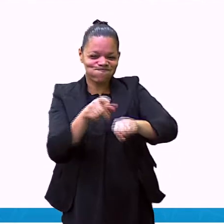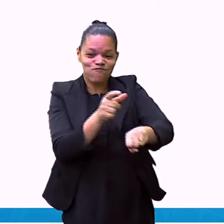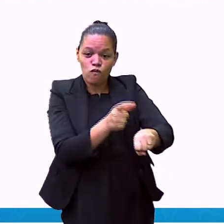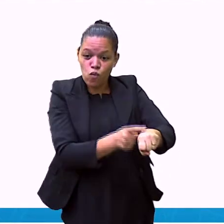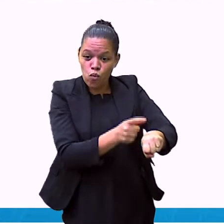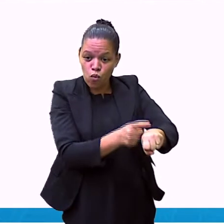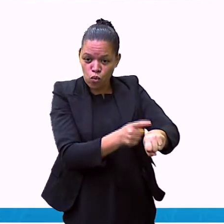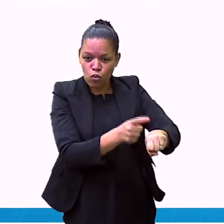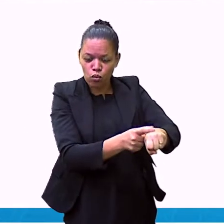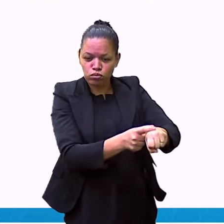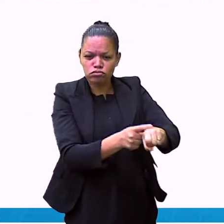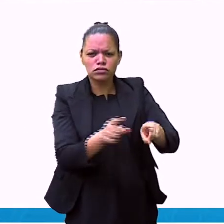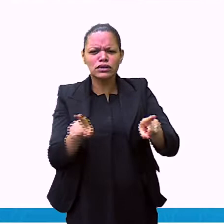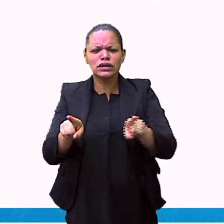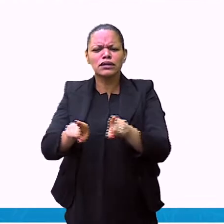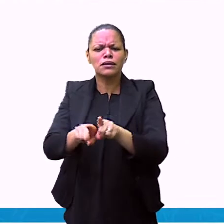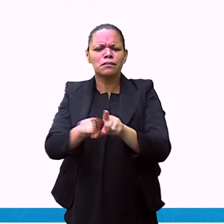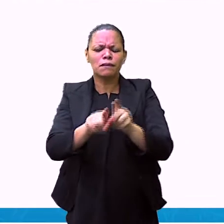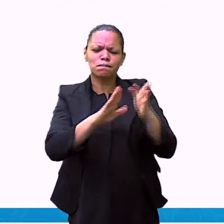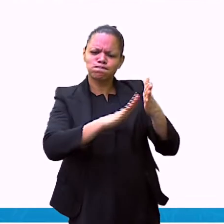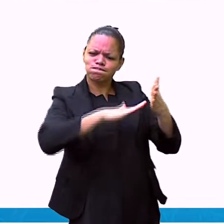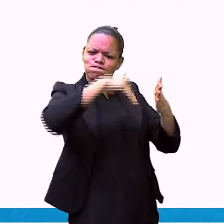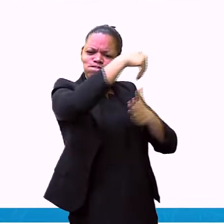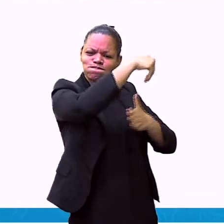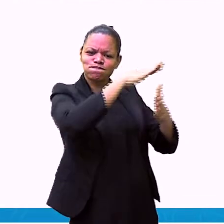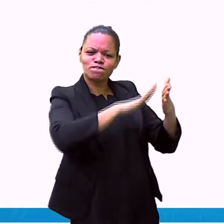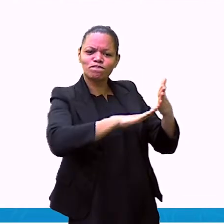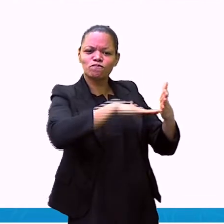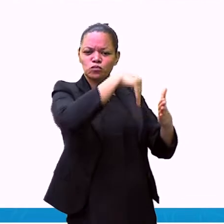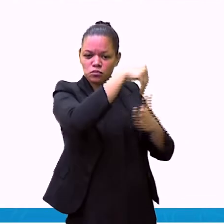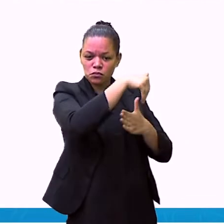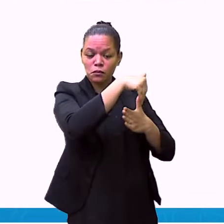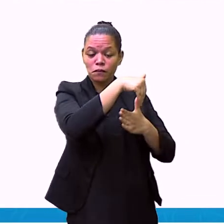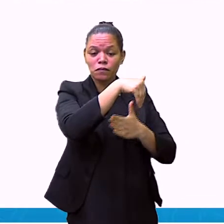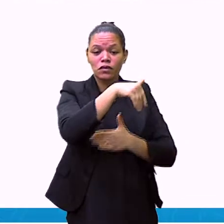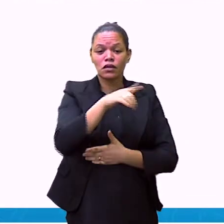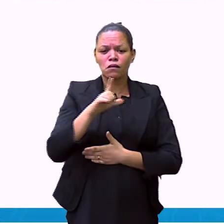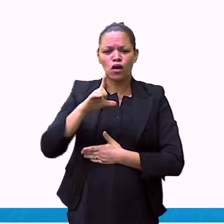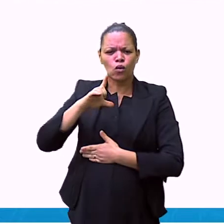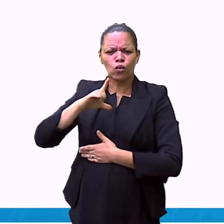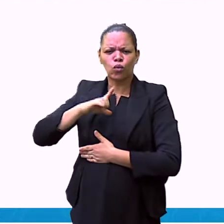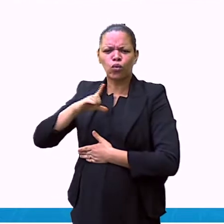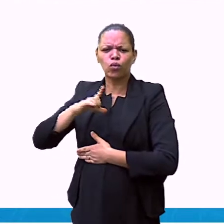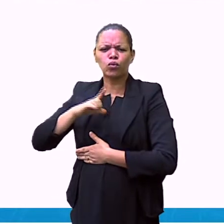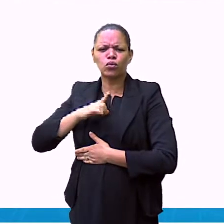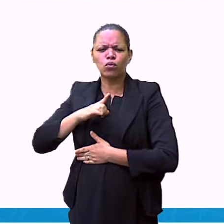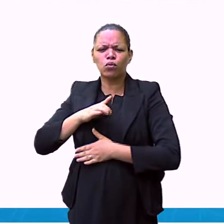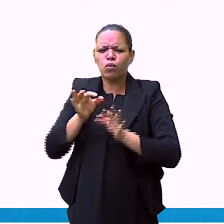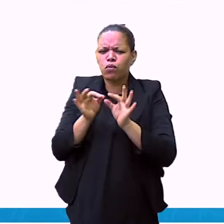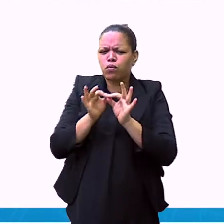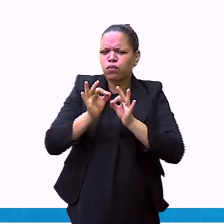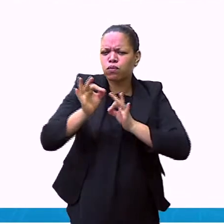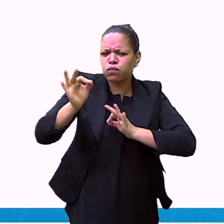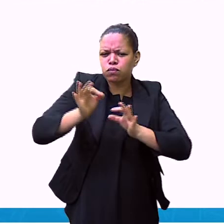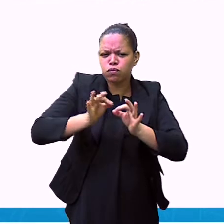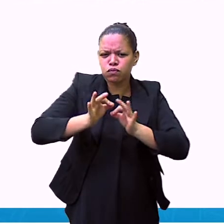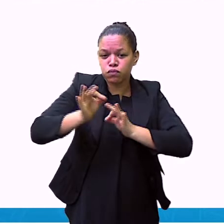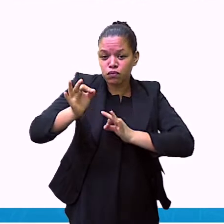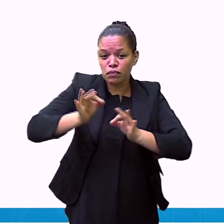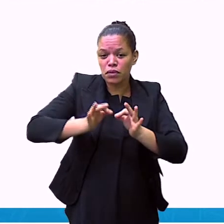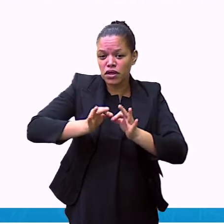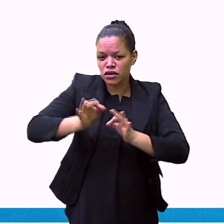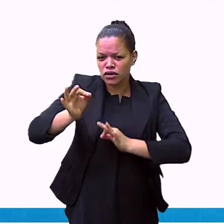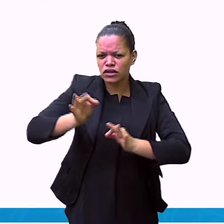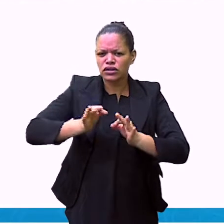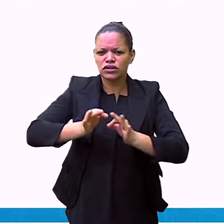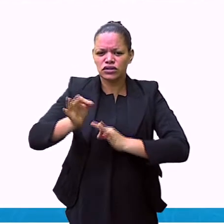o tempo geológico, que se refere às mudanças ocorridas na crosta terrestre. Então,